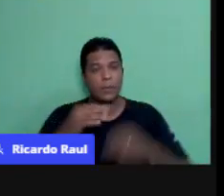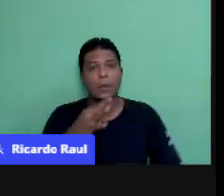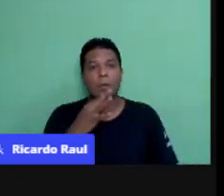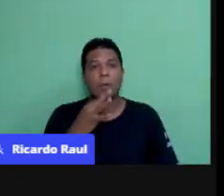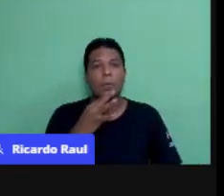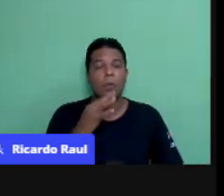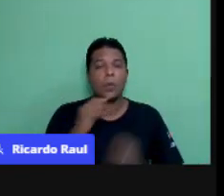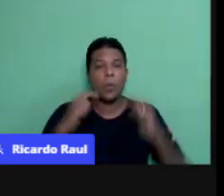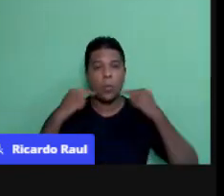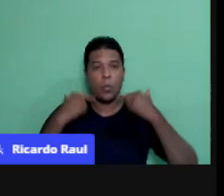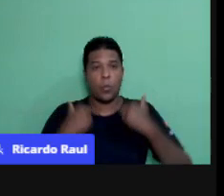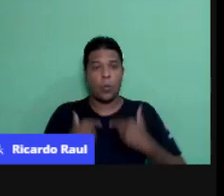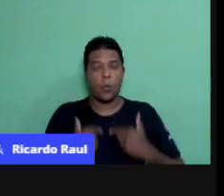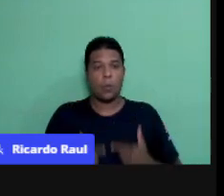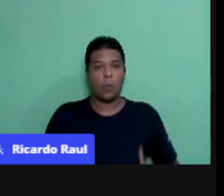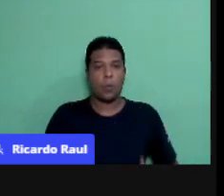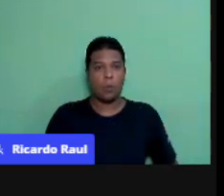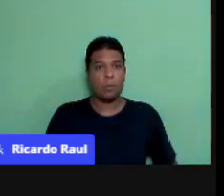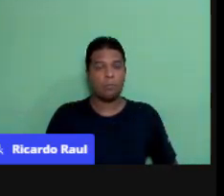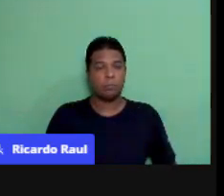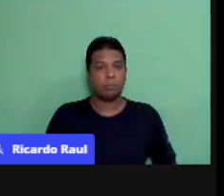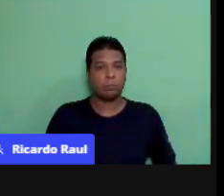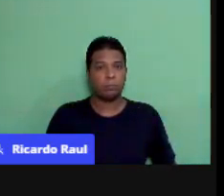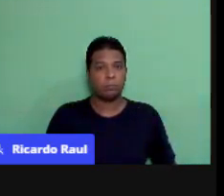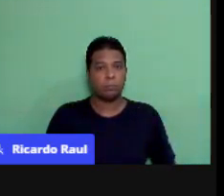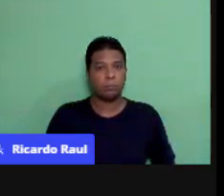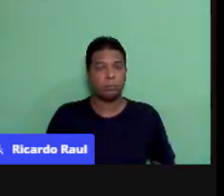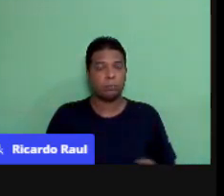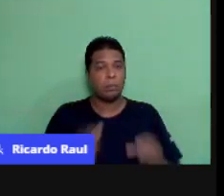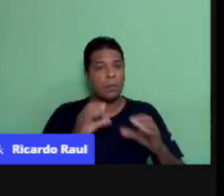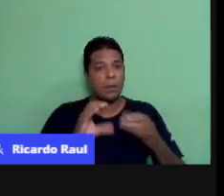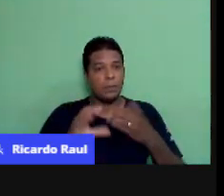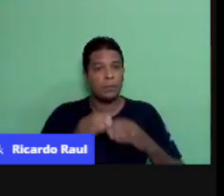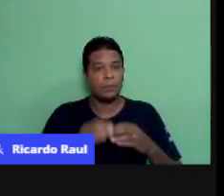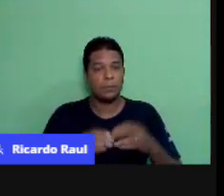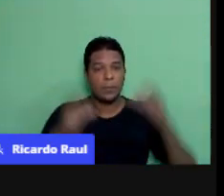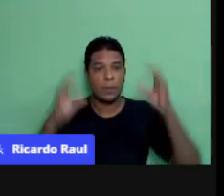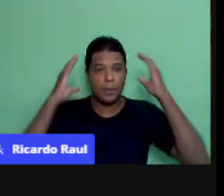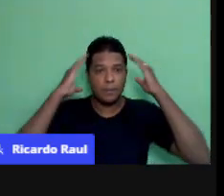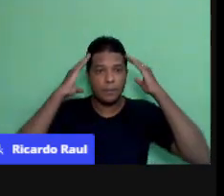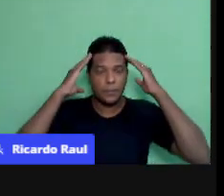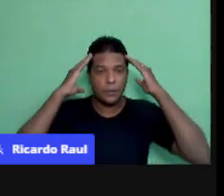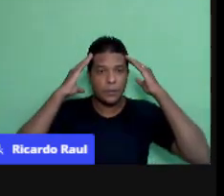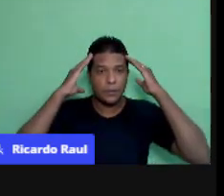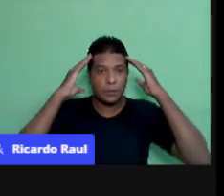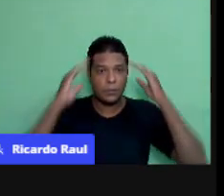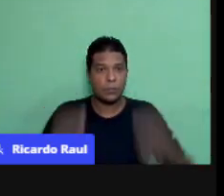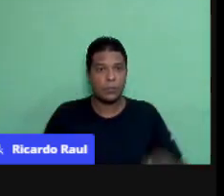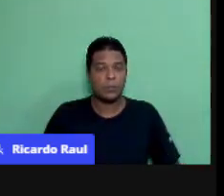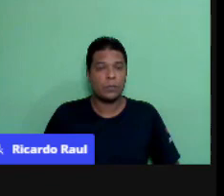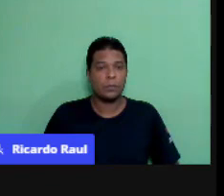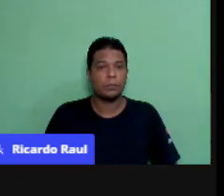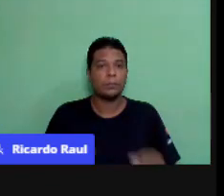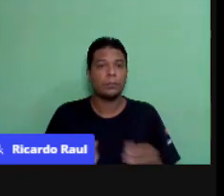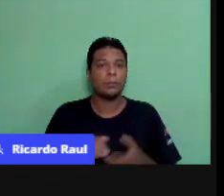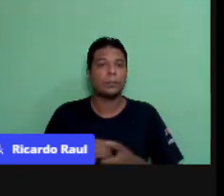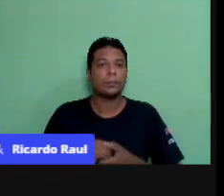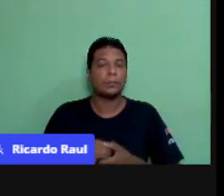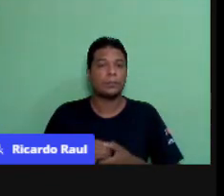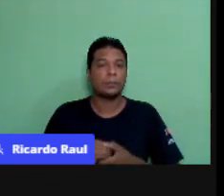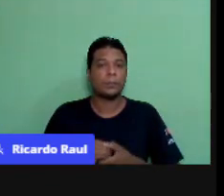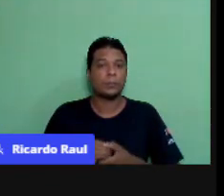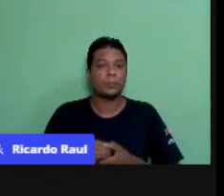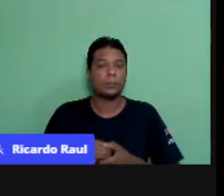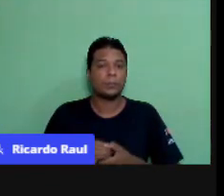do corpo, conhecimento global do corpo. Eu estou usando a música cabeça, joelho, ombro e pé. Tá. Mas a minha colega